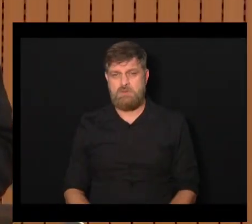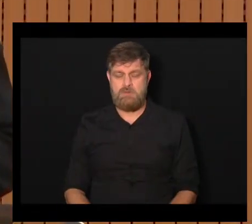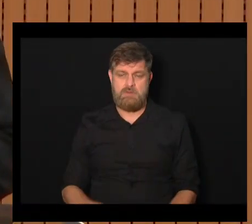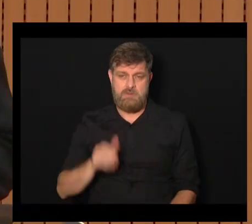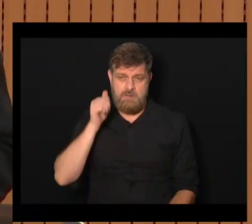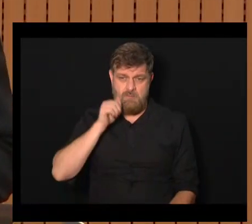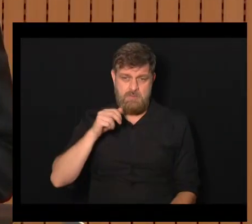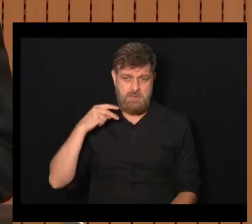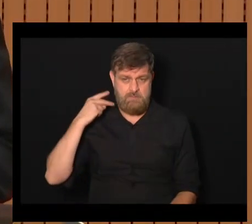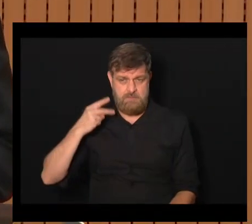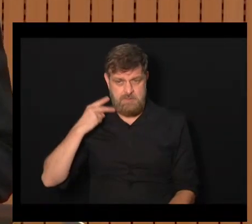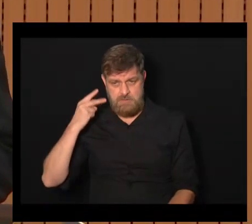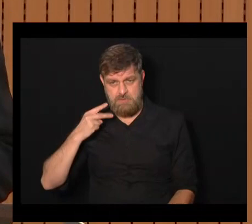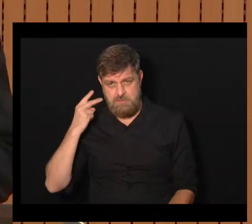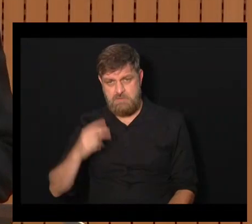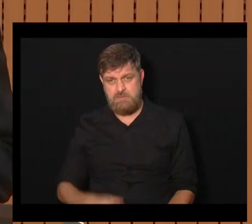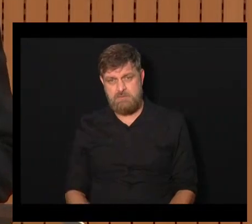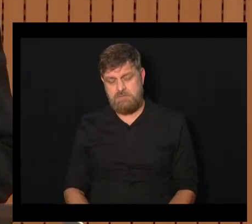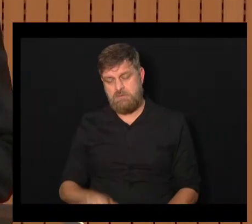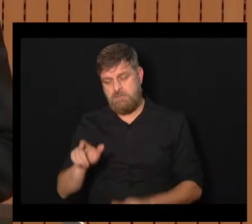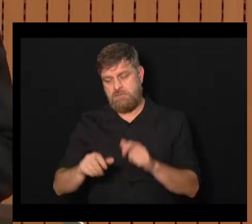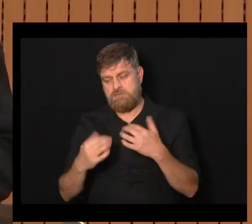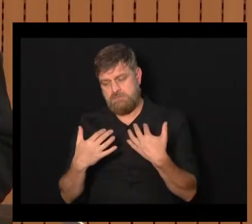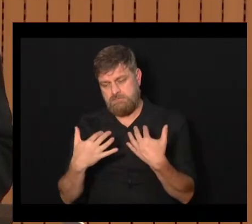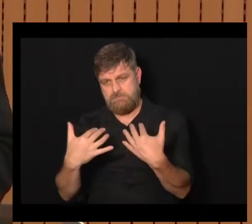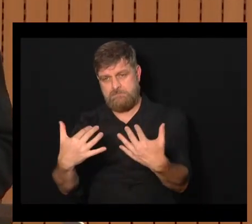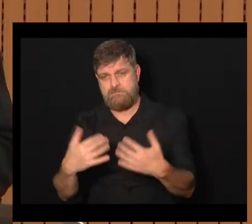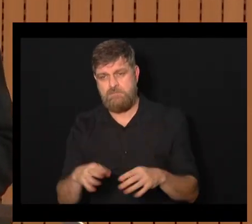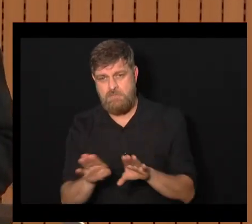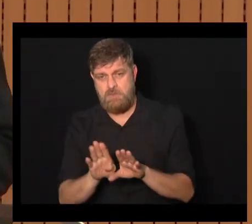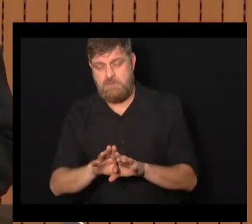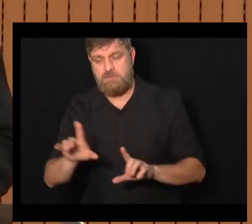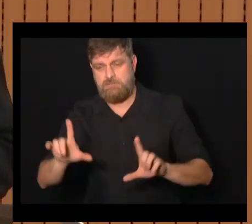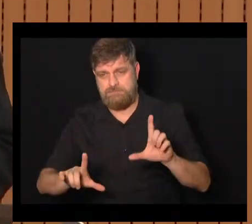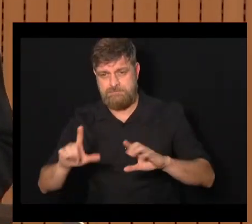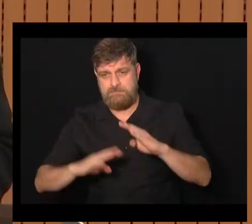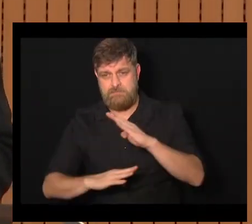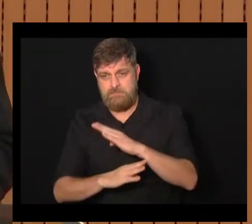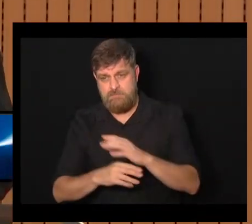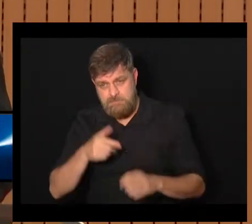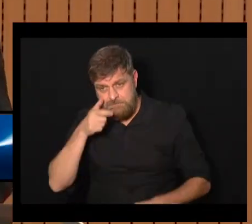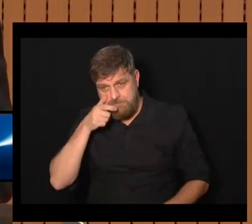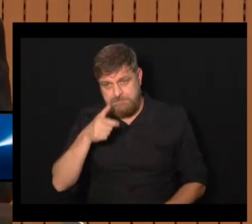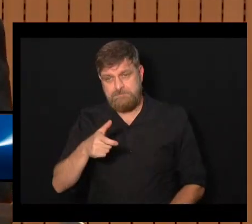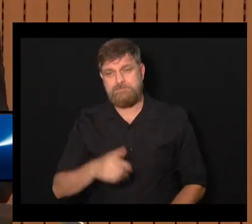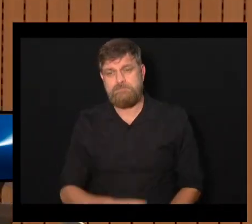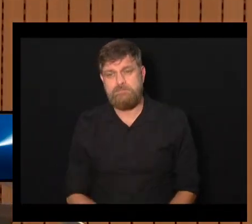vereadora. Boa noite ao público presente e ao público que nos assiste pela TV Câmara.